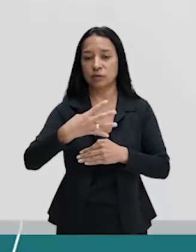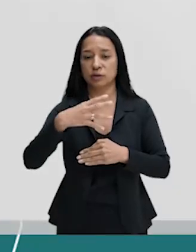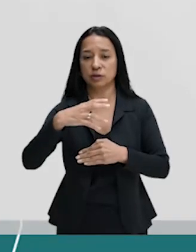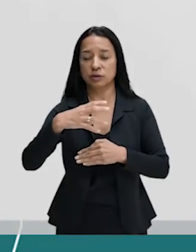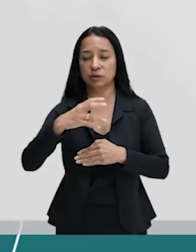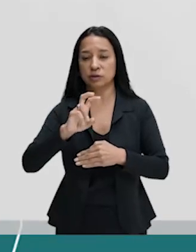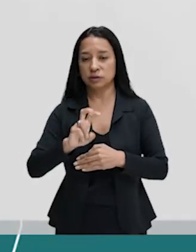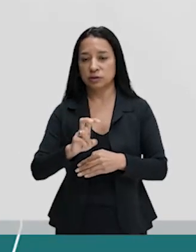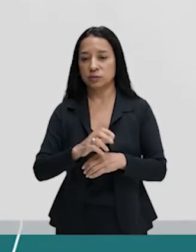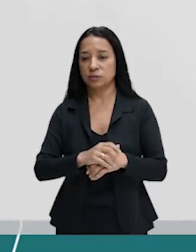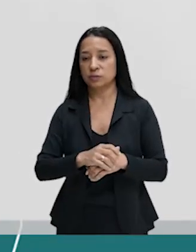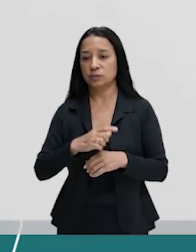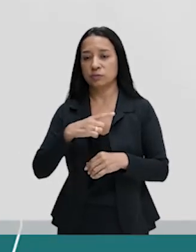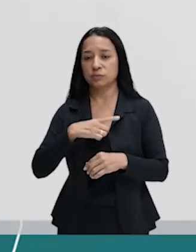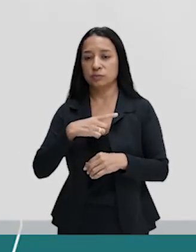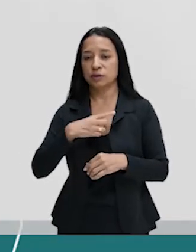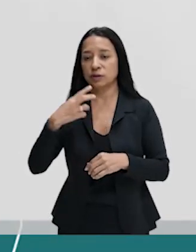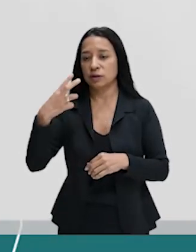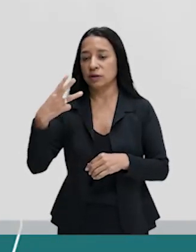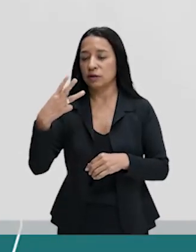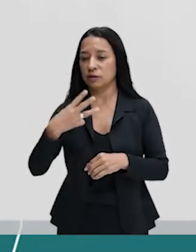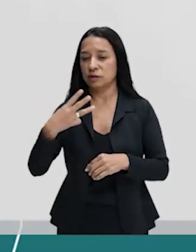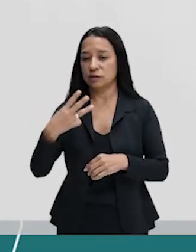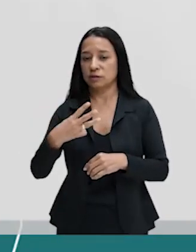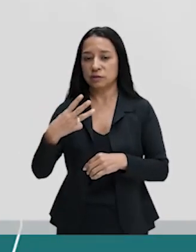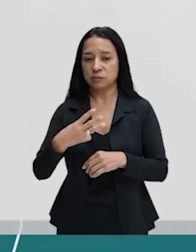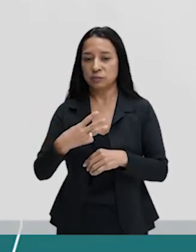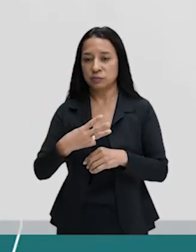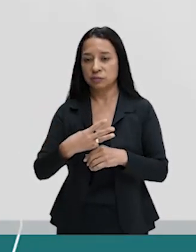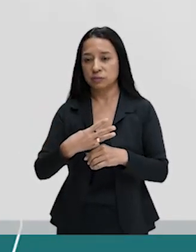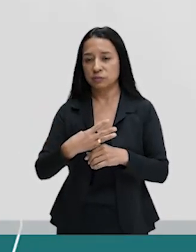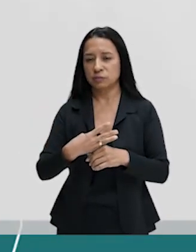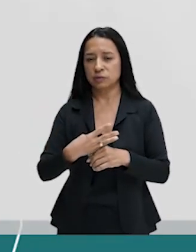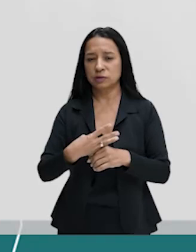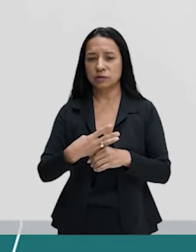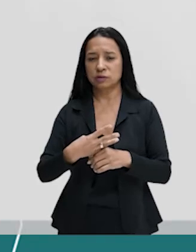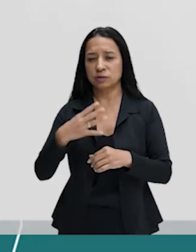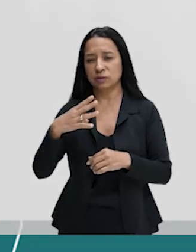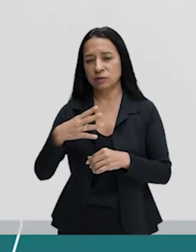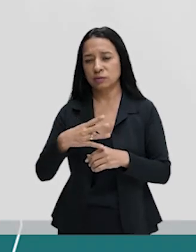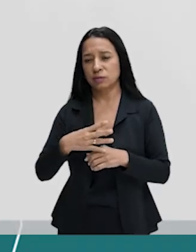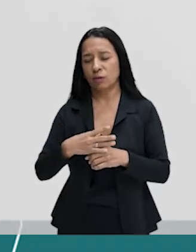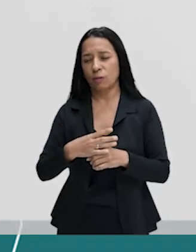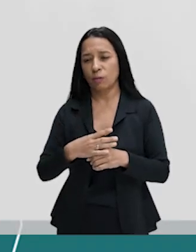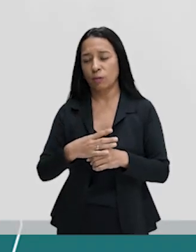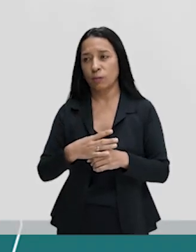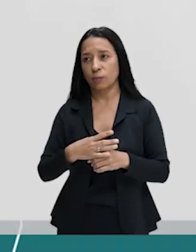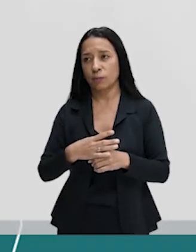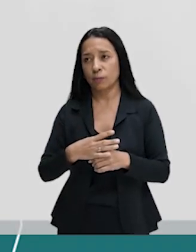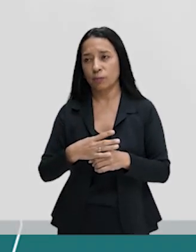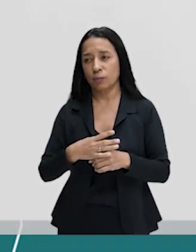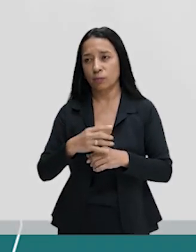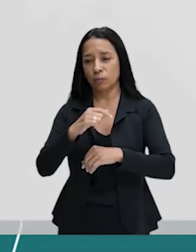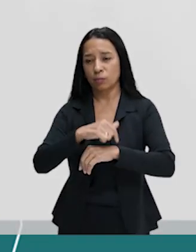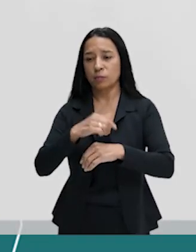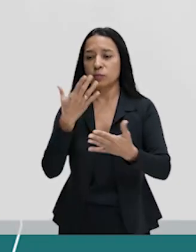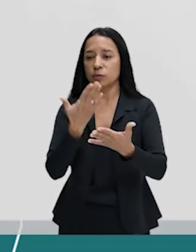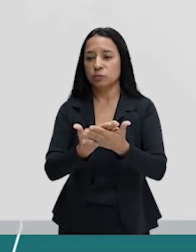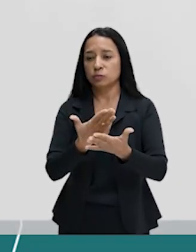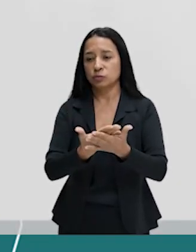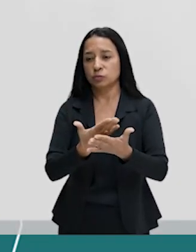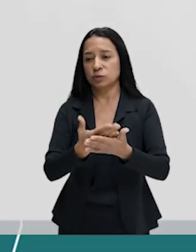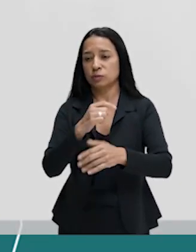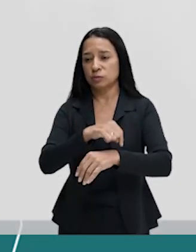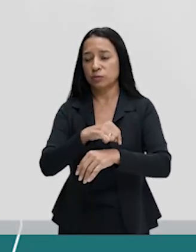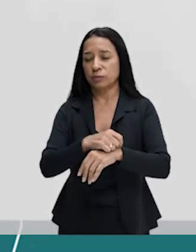modernista, que é conhecida como a geração de 45. Então, o modernismo é dividido em três momentos, nós já estudamos esses